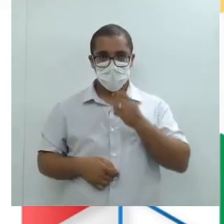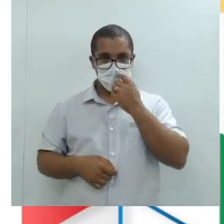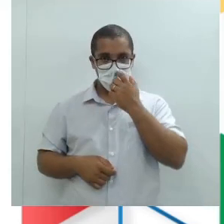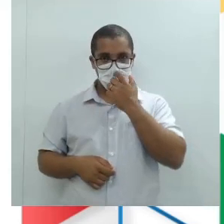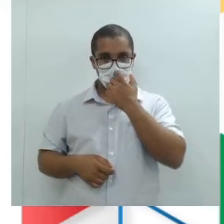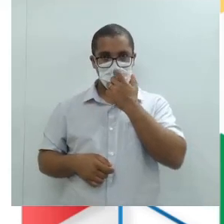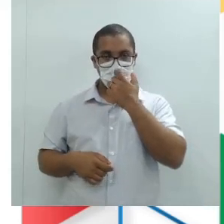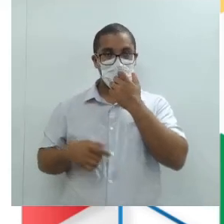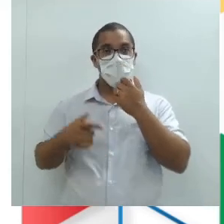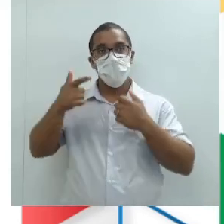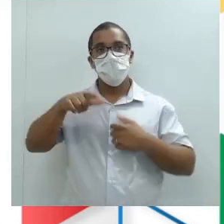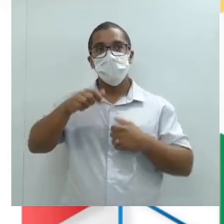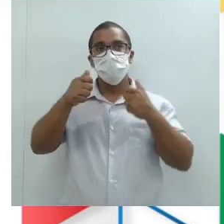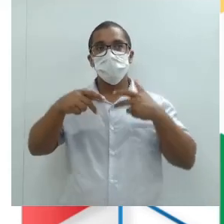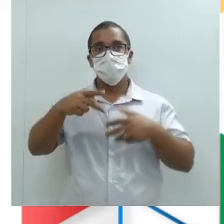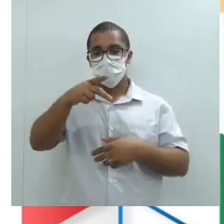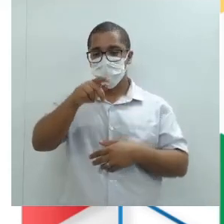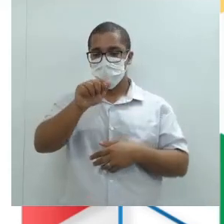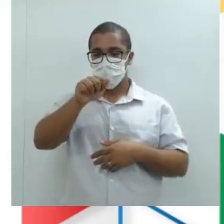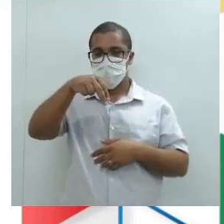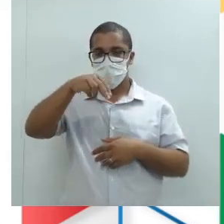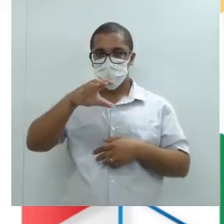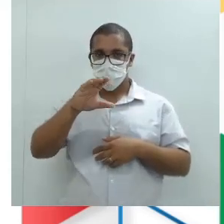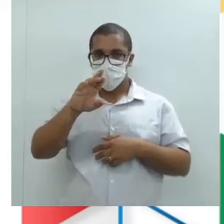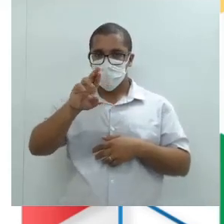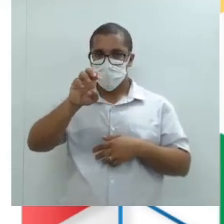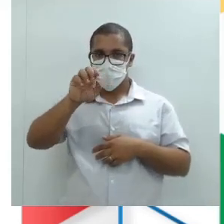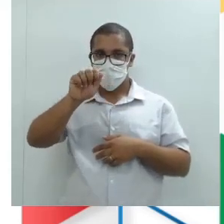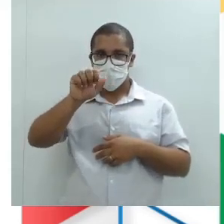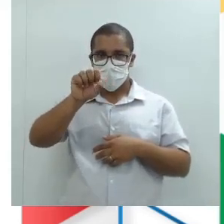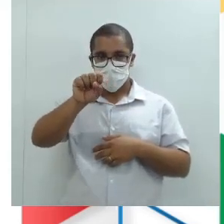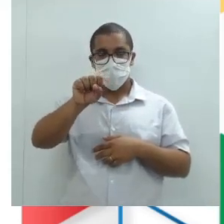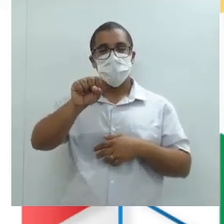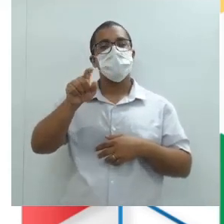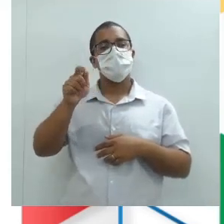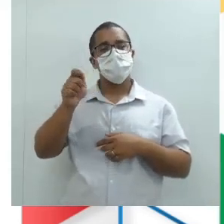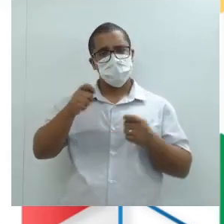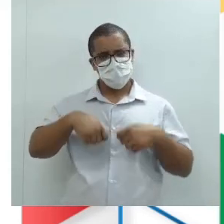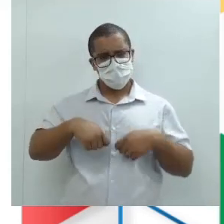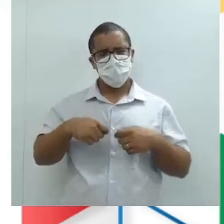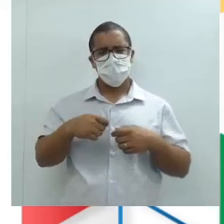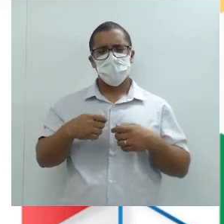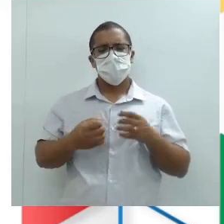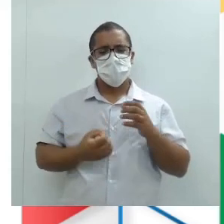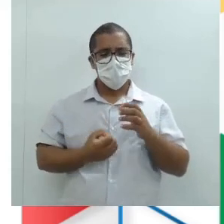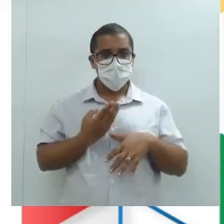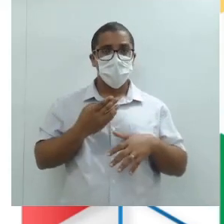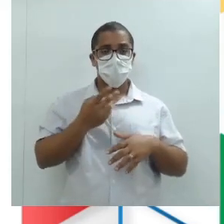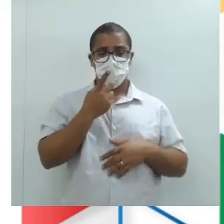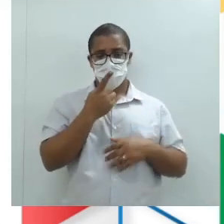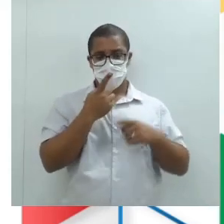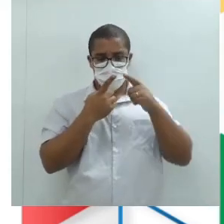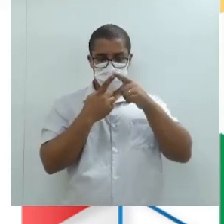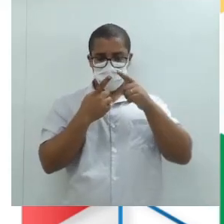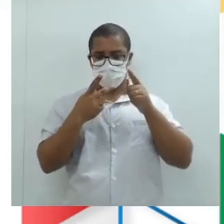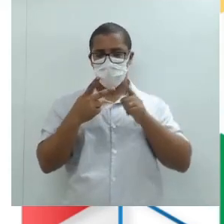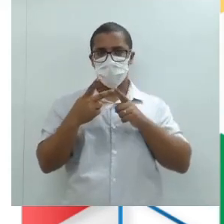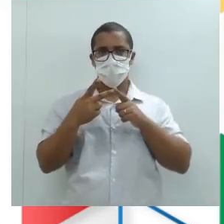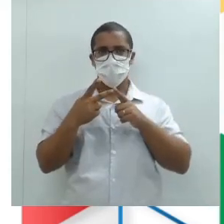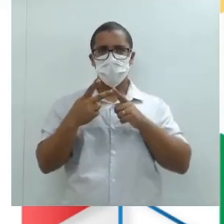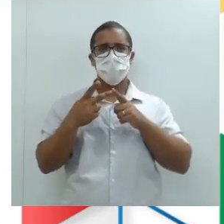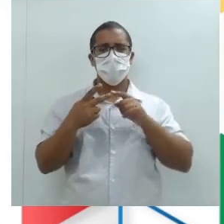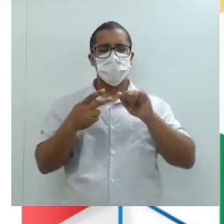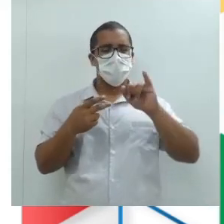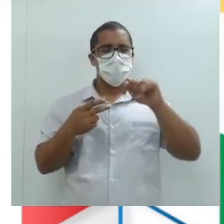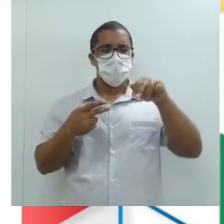falar sobre o pâncreas, que vai ser uma glândula mista que produz dois hormônios importantes, a insulina